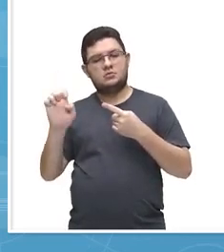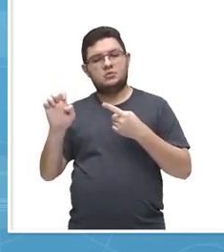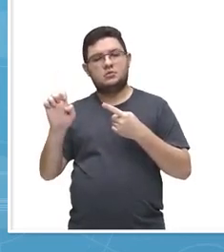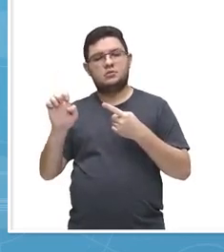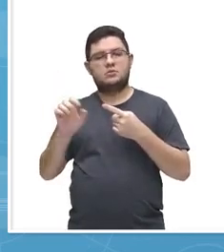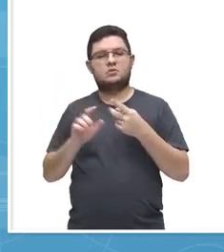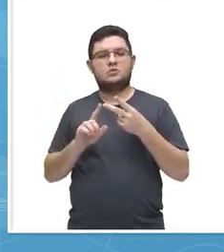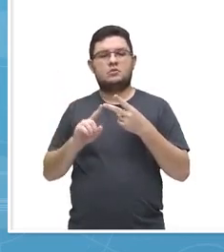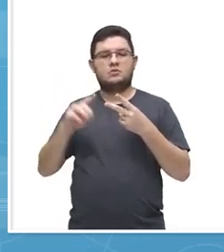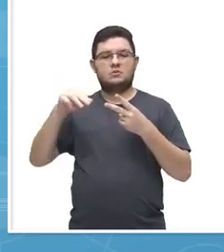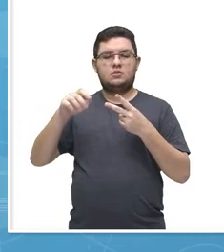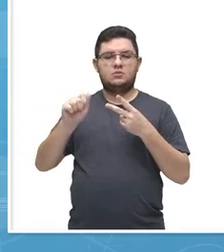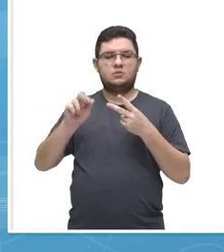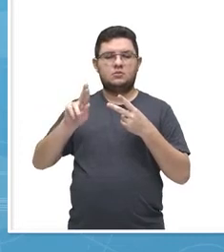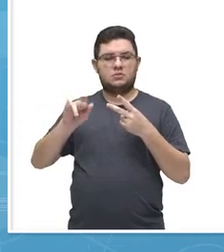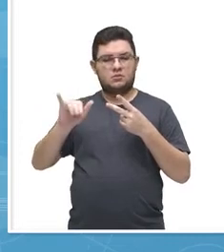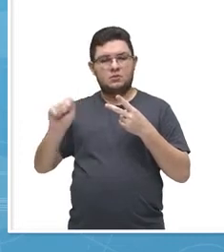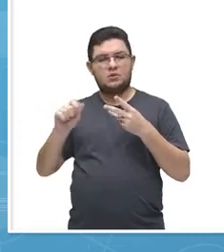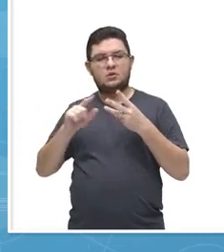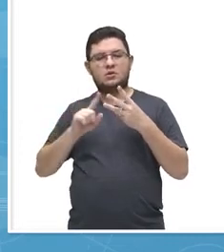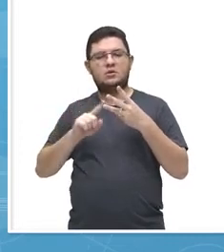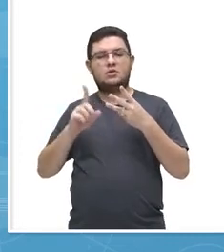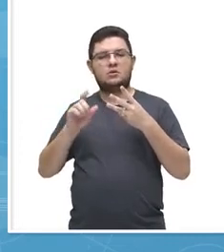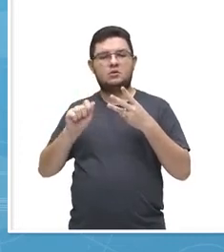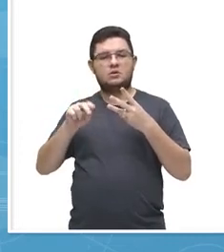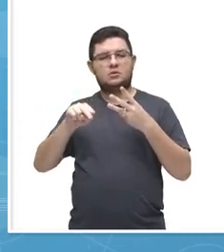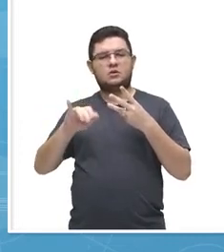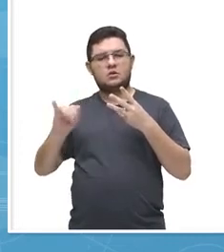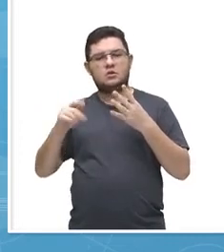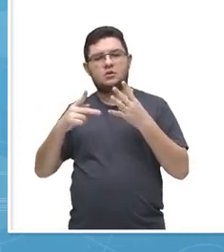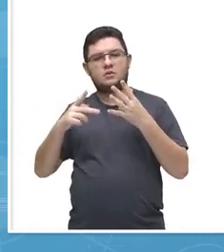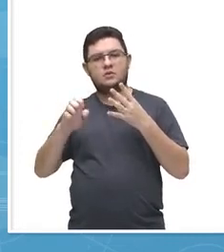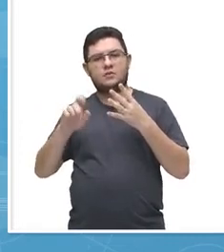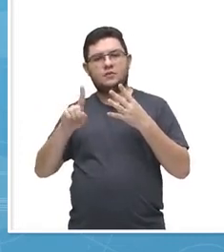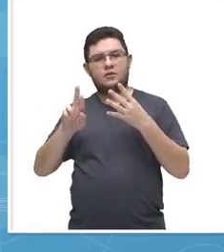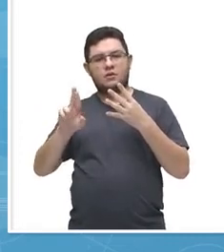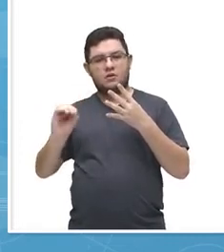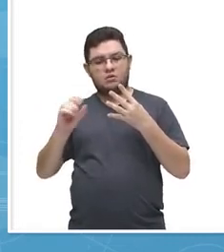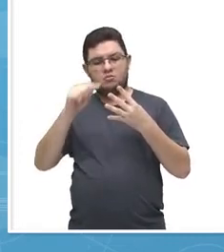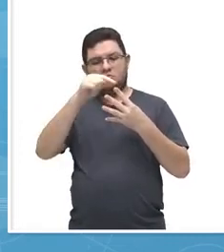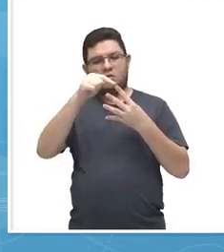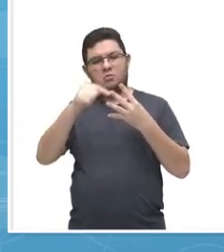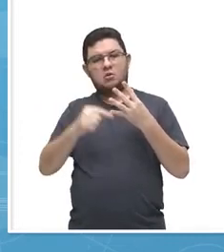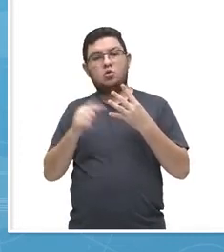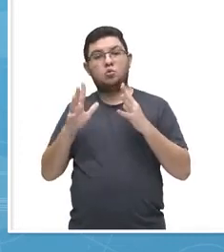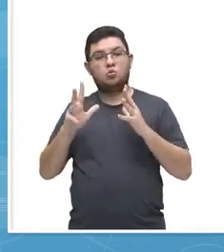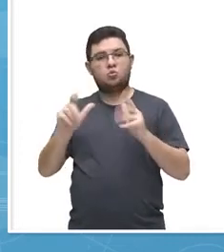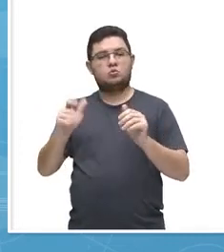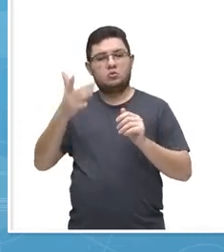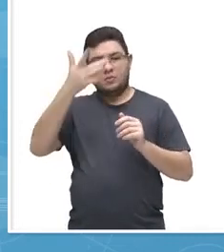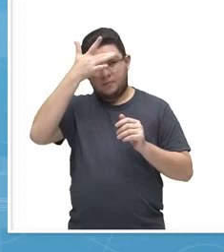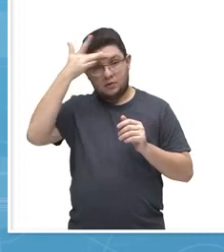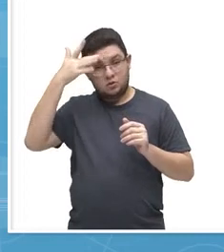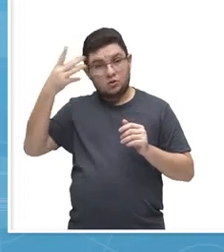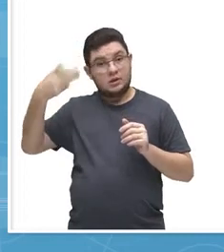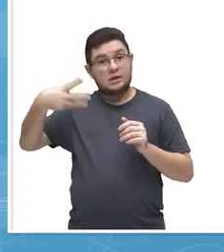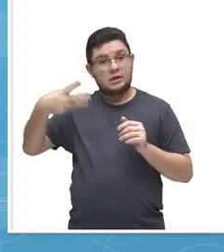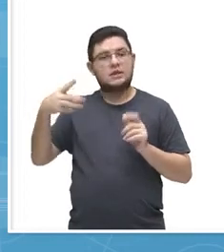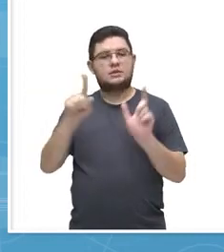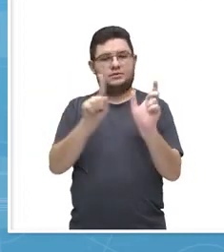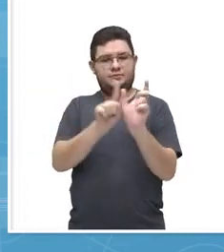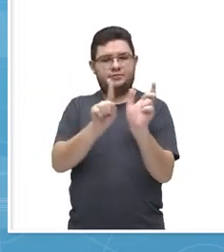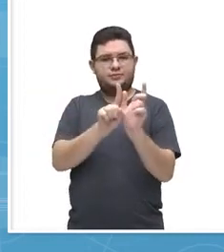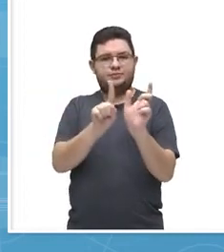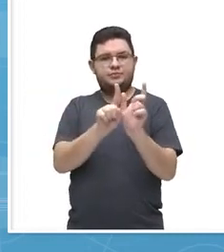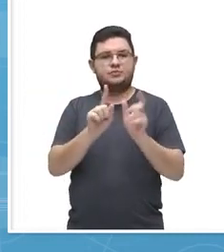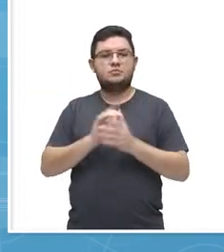ela, Pedro, Dani. O verbo aqui não era o play? Ele não termina em consoante Y. Aqui eu tenho